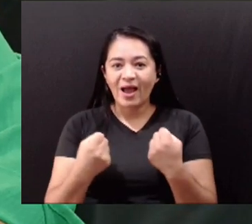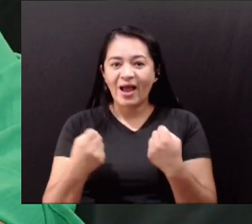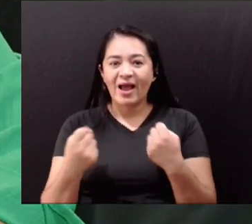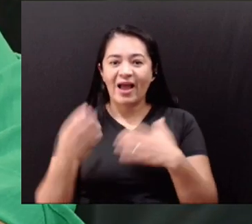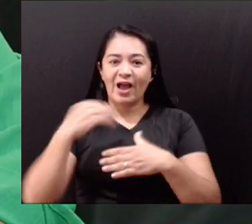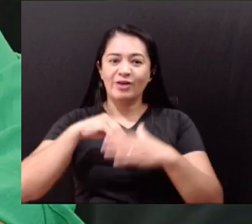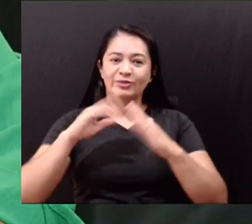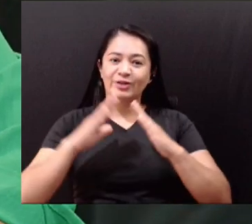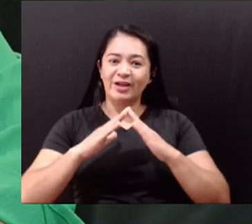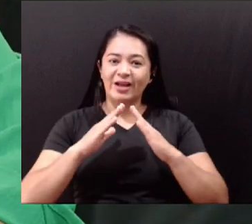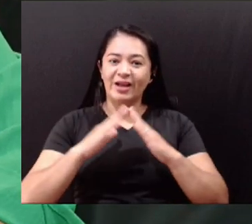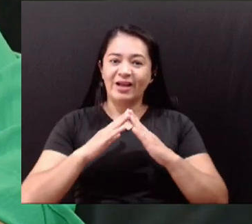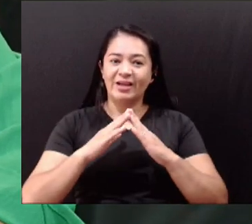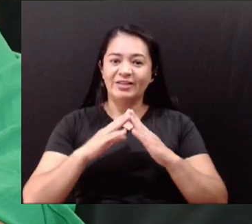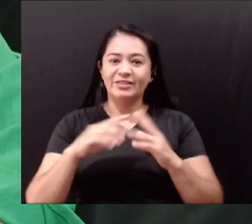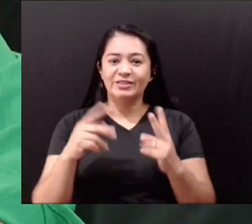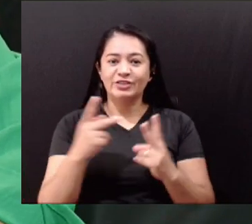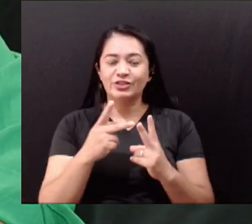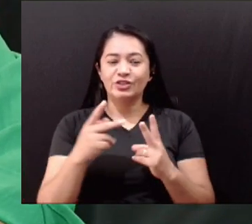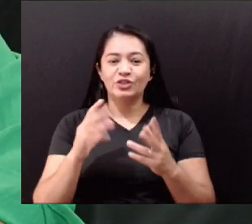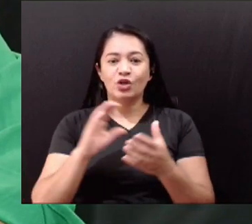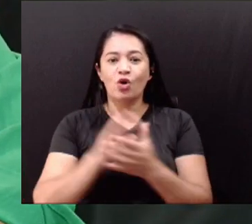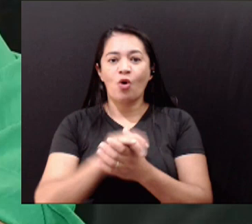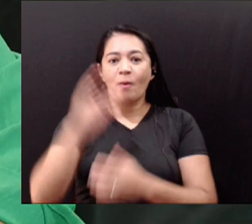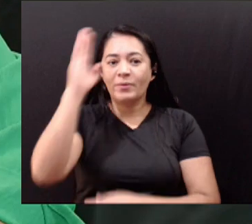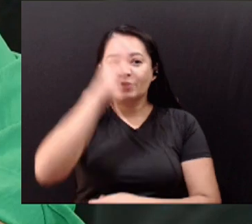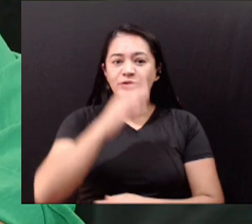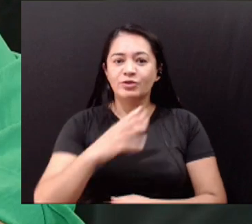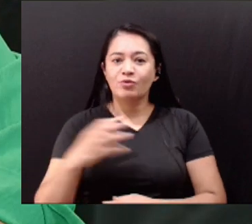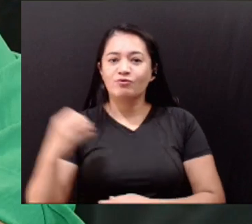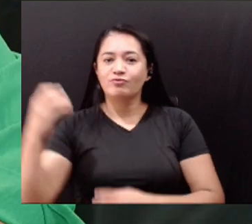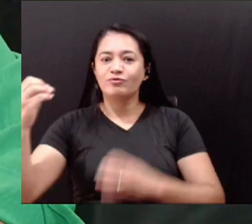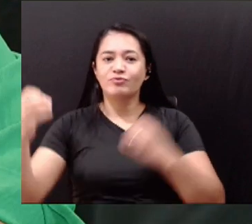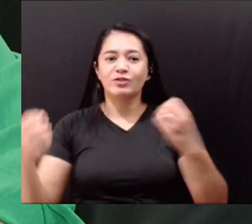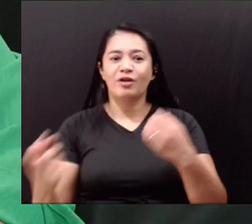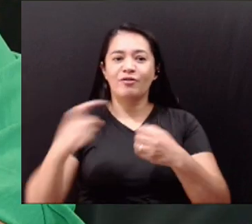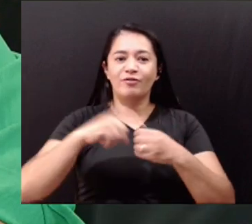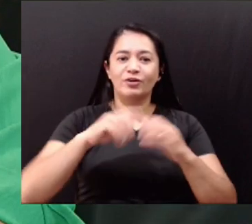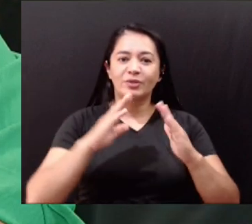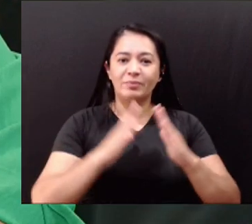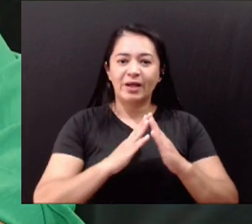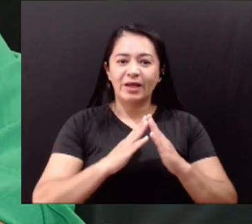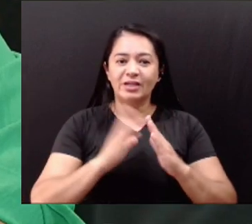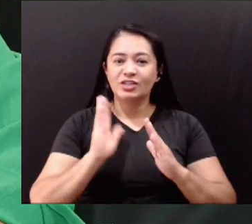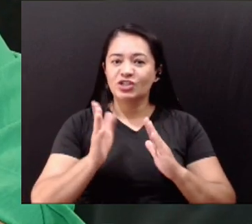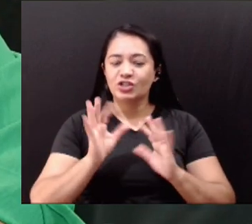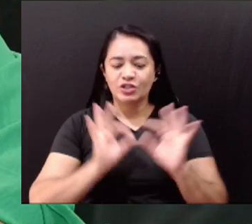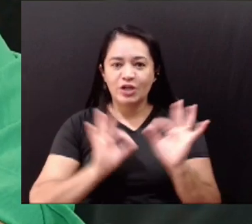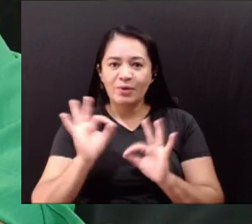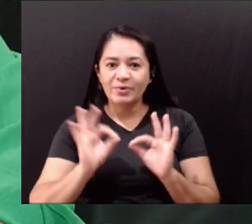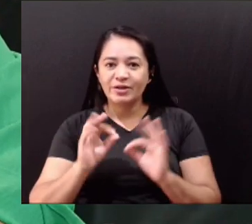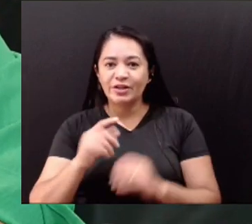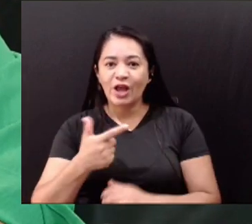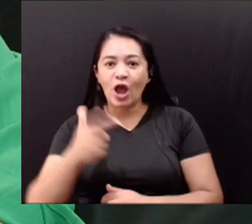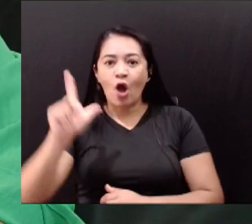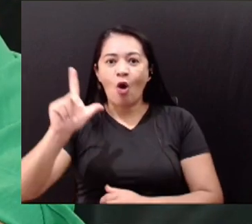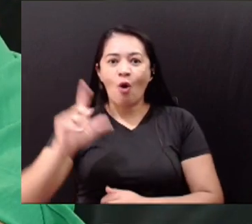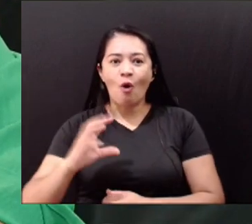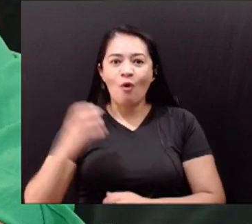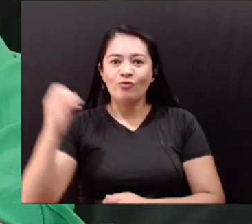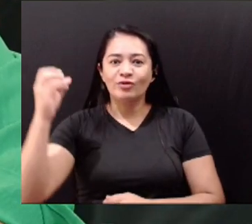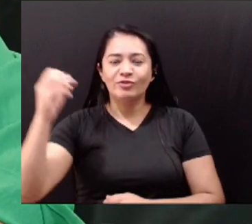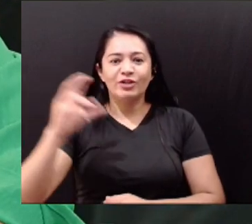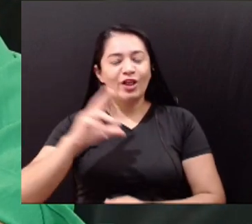Brasil juntos. Quando voltamos para casa, já começamos a planejar a próxima viagem. Poxa vida, hein,